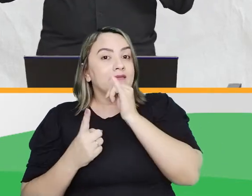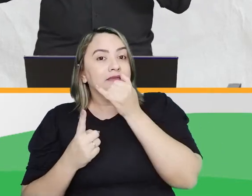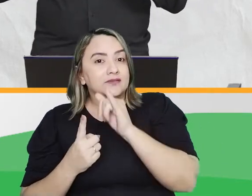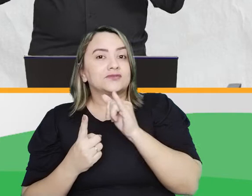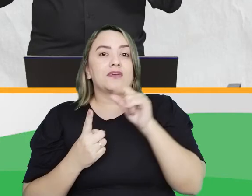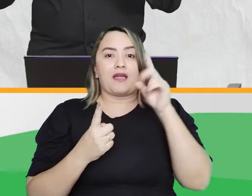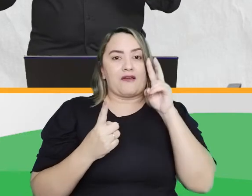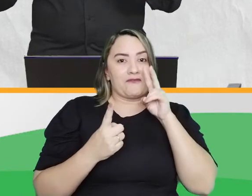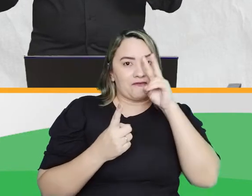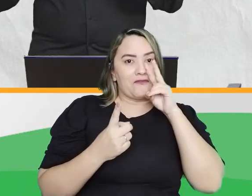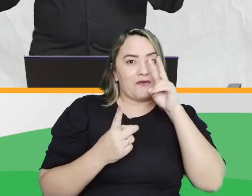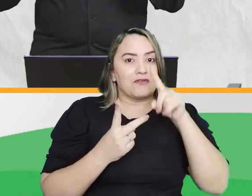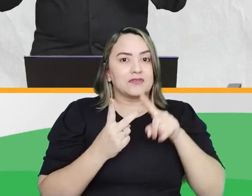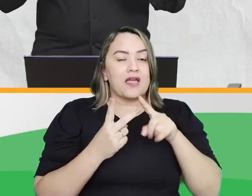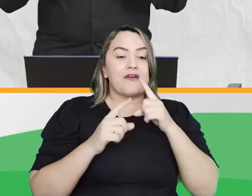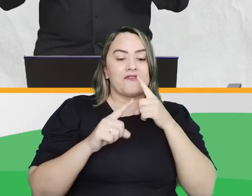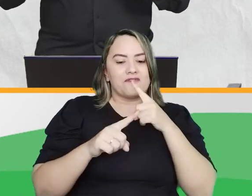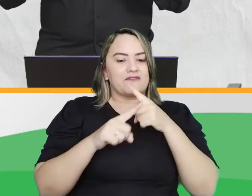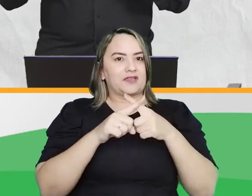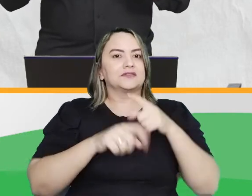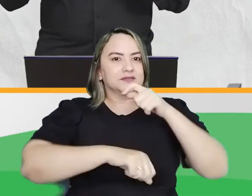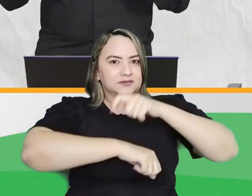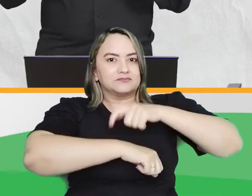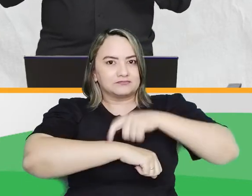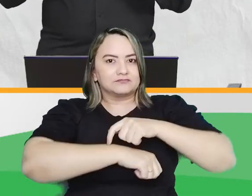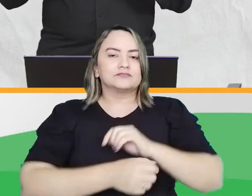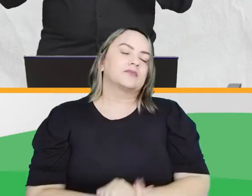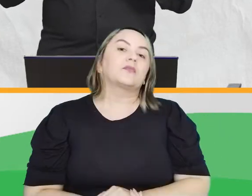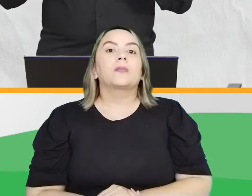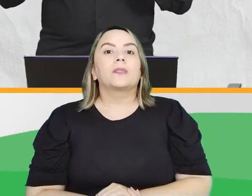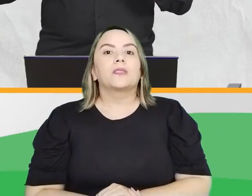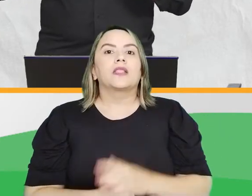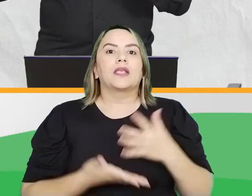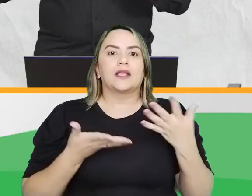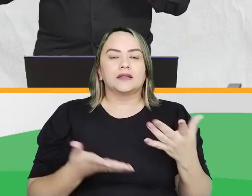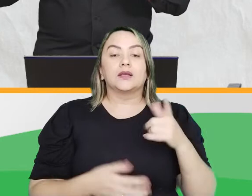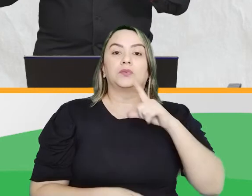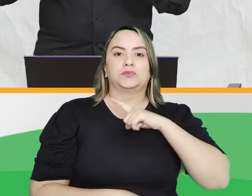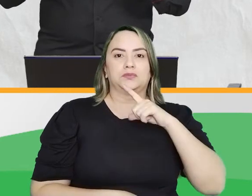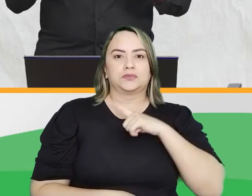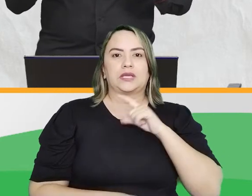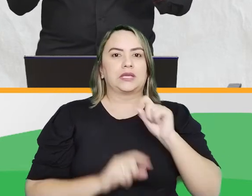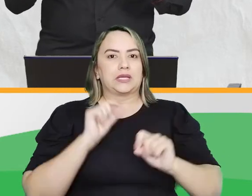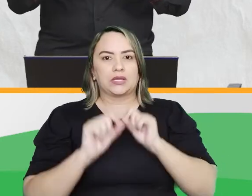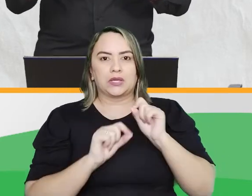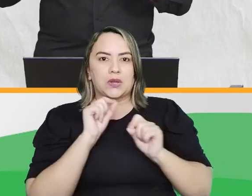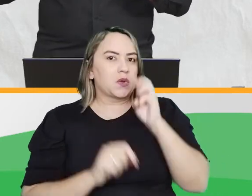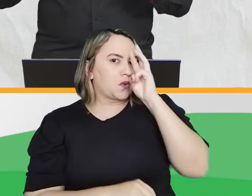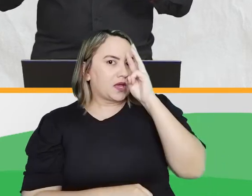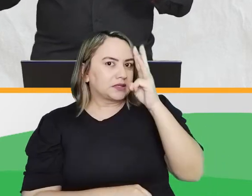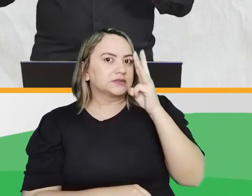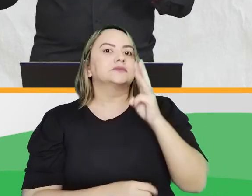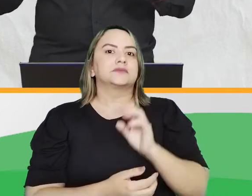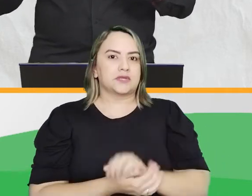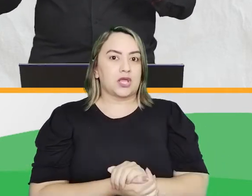potência vezes tempo. Tá bem? Então, a potência, né, ela é medida em watts ou quilowatts, né, um submúltiplo do watts,